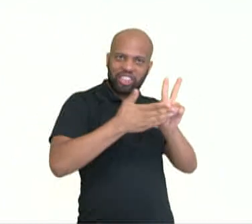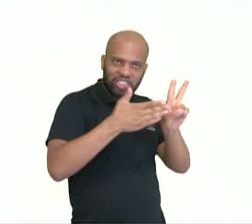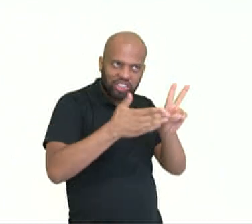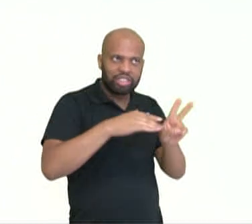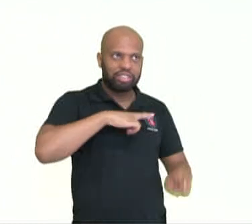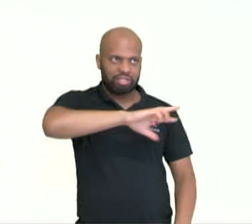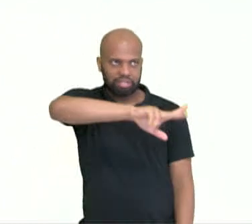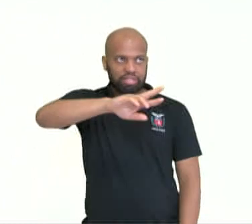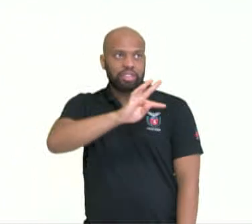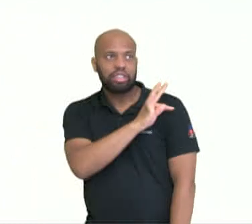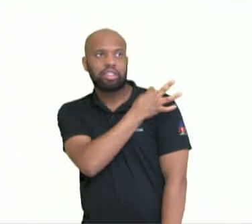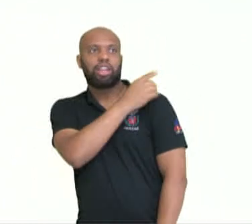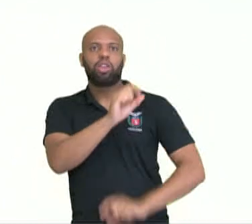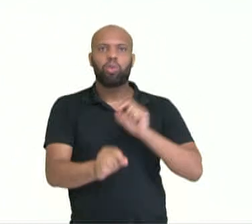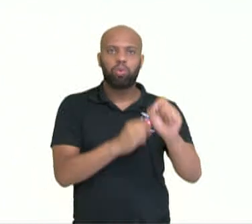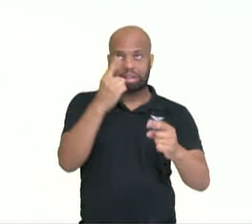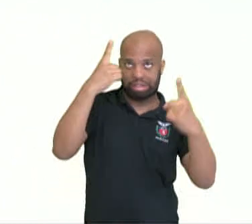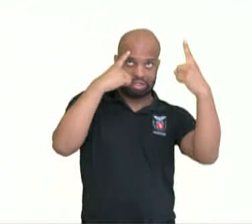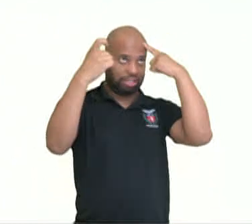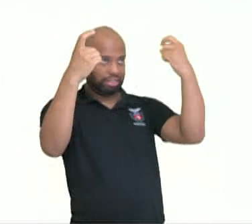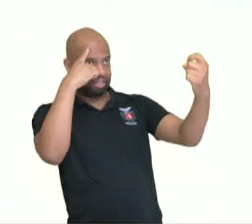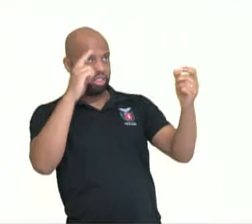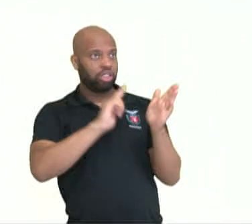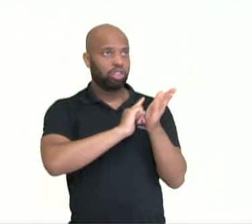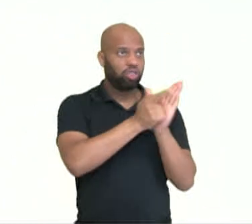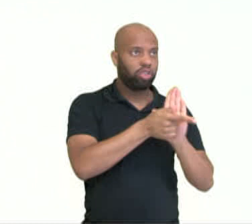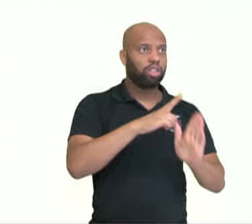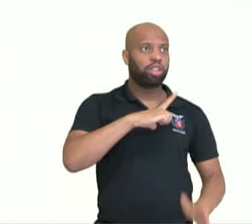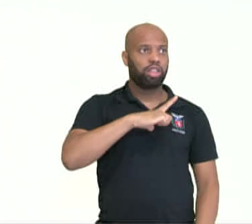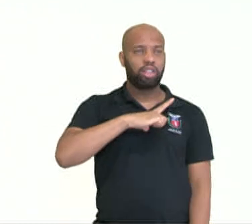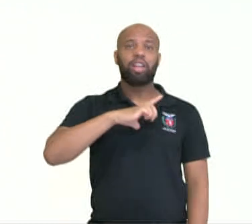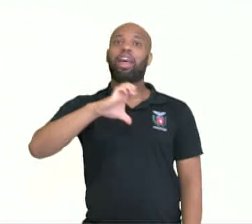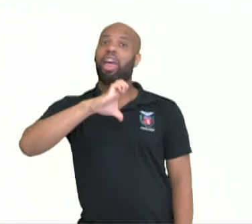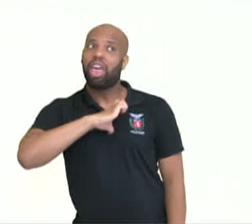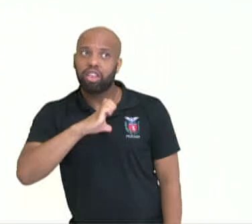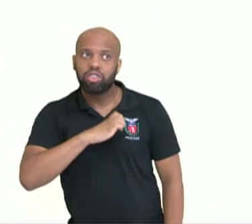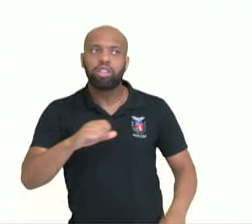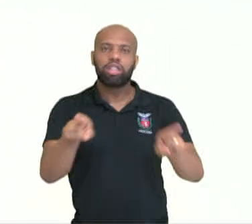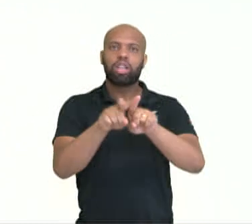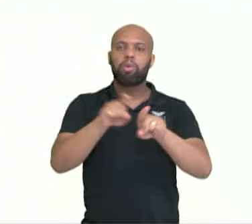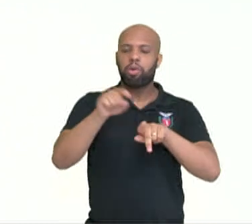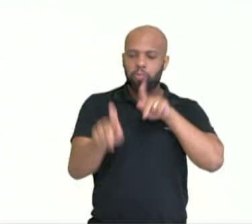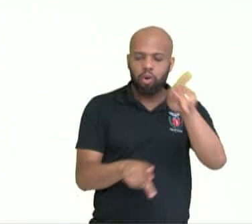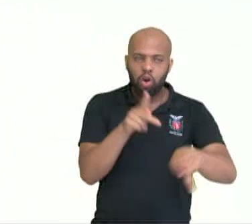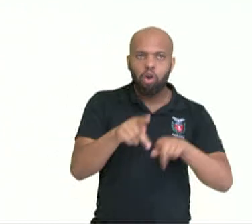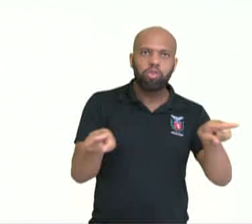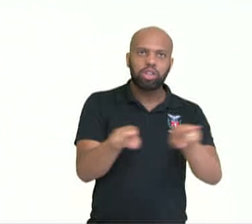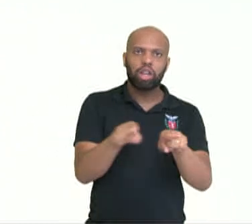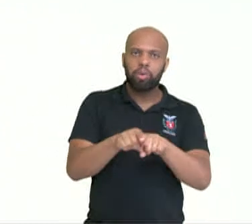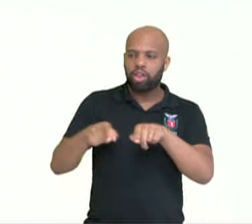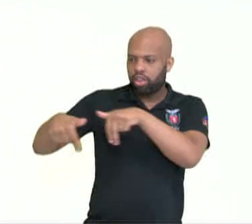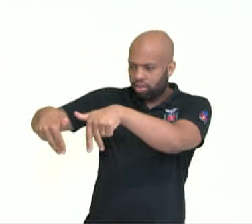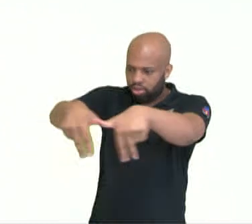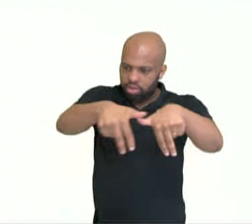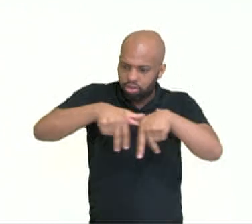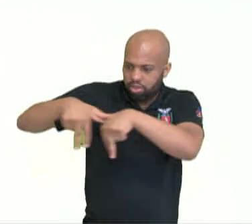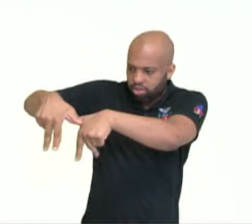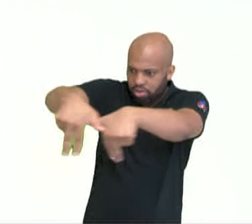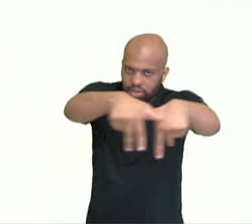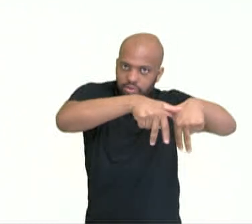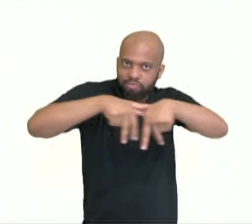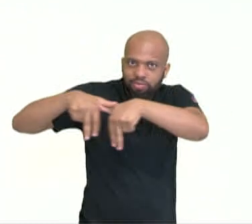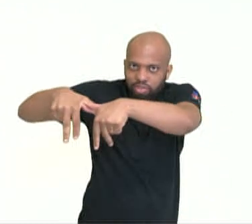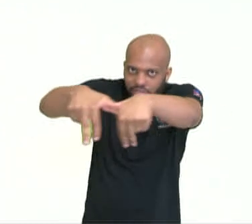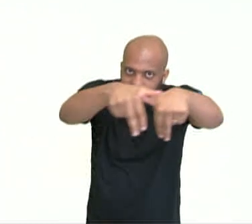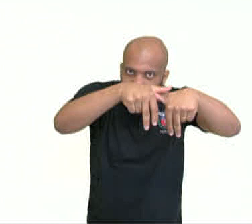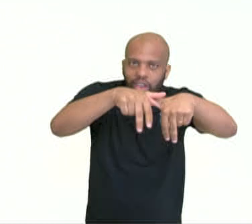improvisação, normalmente é isso. Gêneros, a étnica, popular e de salão, tá? Dança de salão, dança